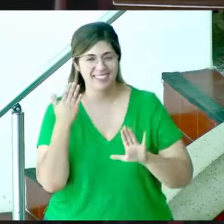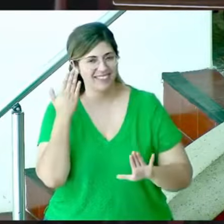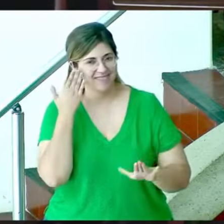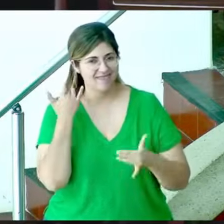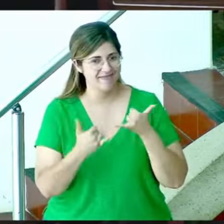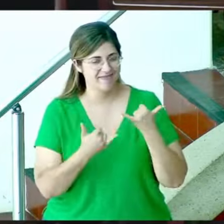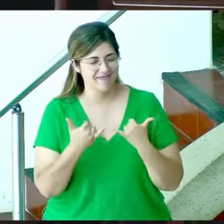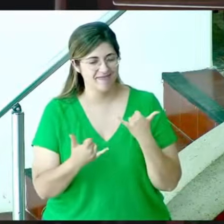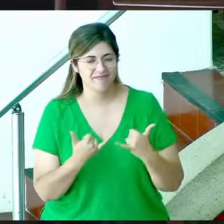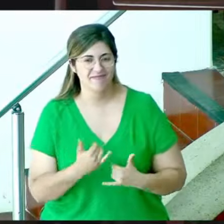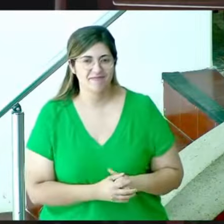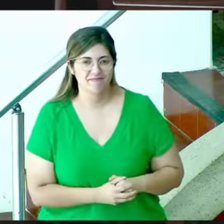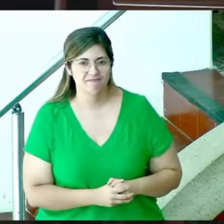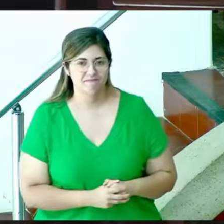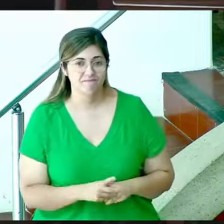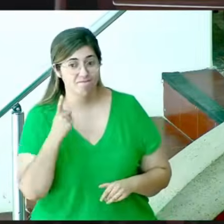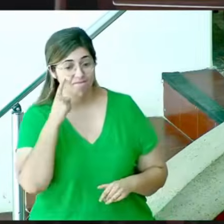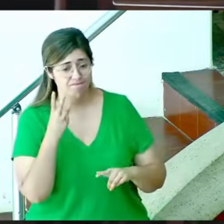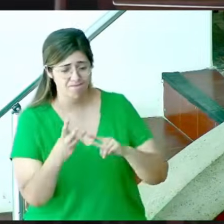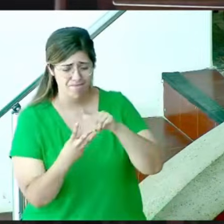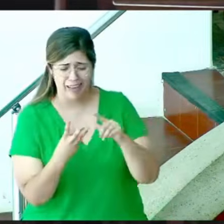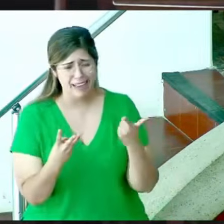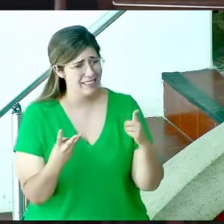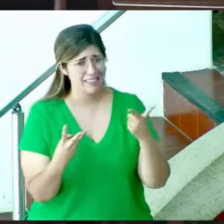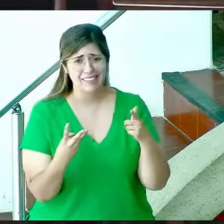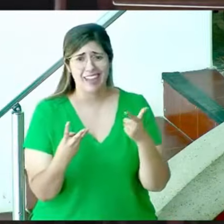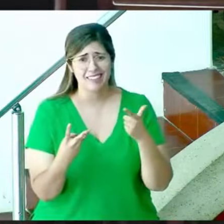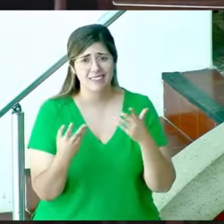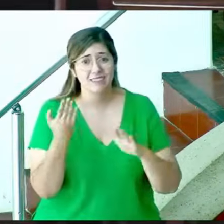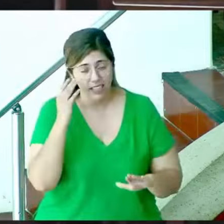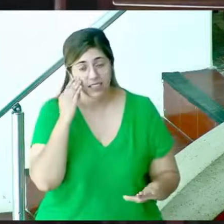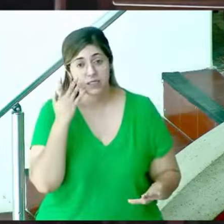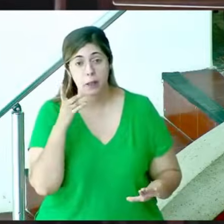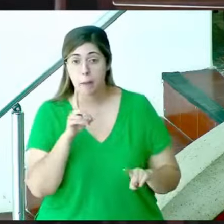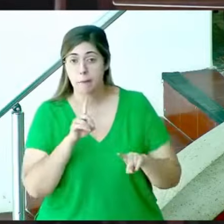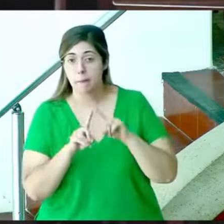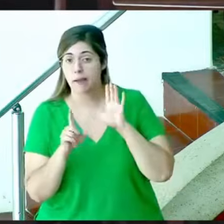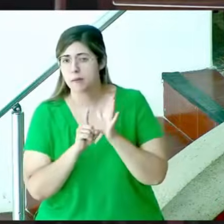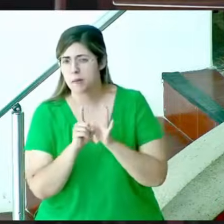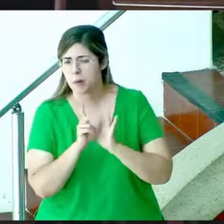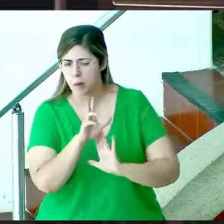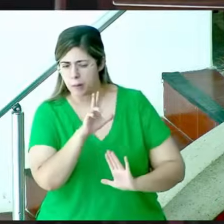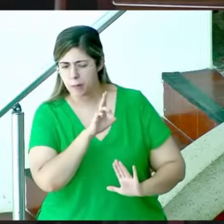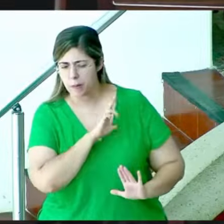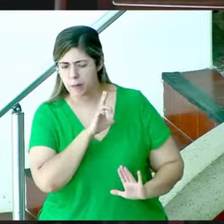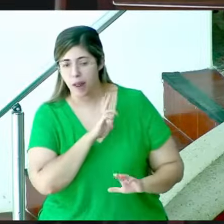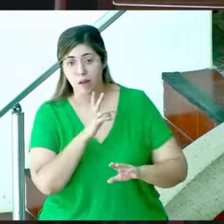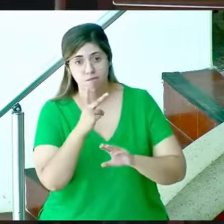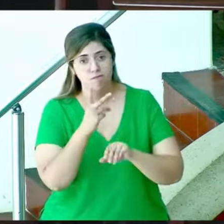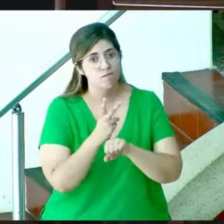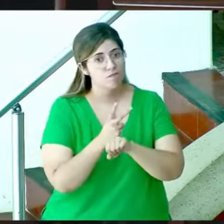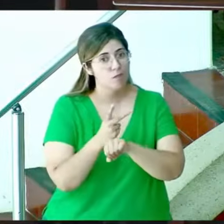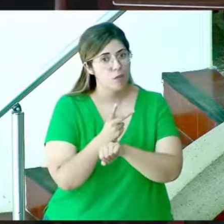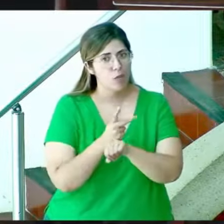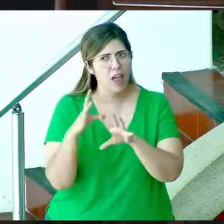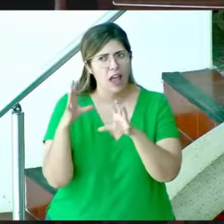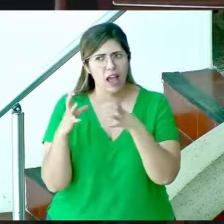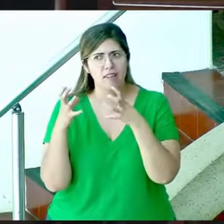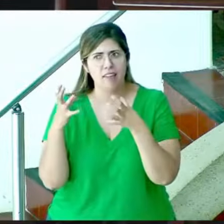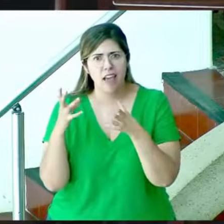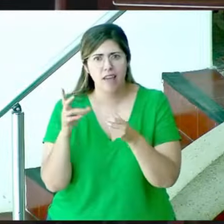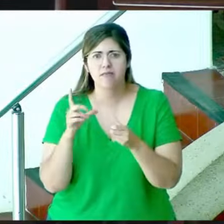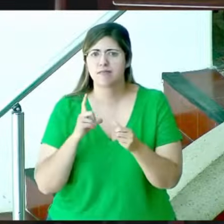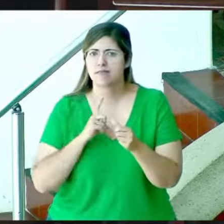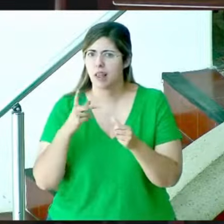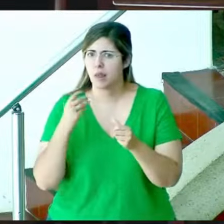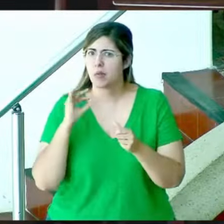tenho. Bom, nem sempre é da evidência que uma igreja é construída, às vezes é da sua busca. Eu não tenho, mas eu gostaria tanto de ter,